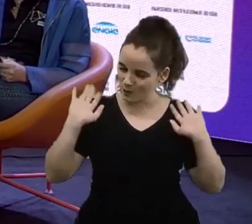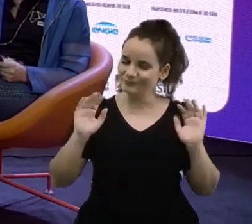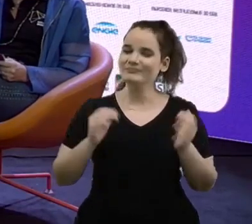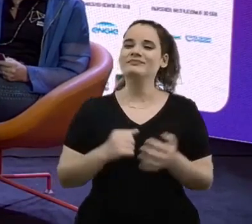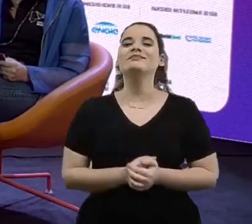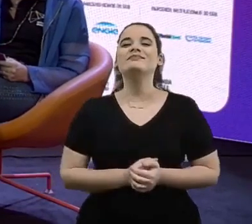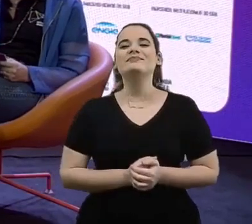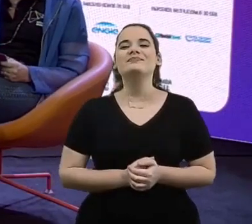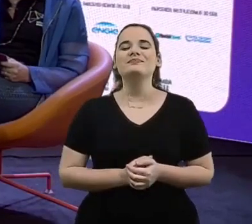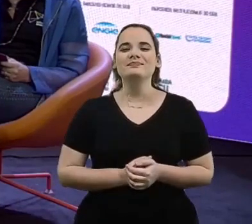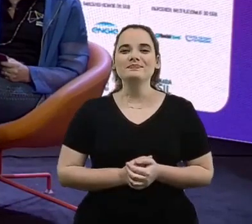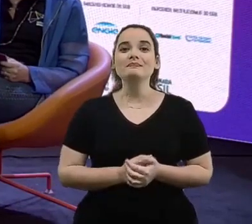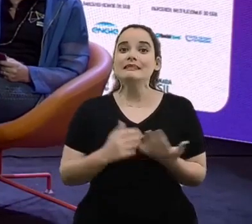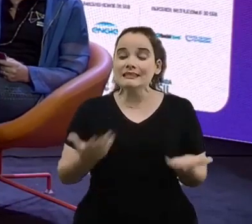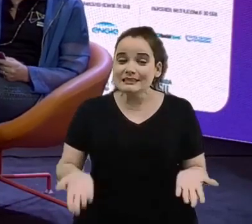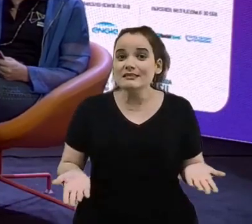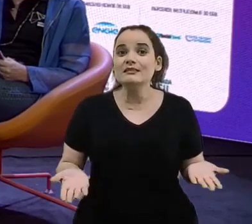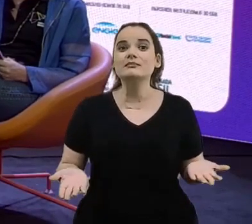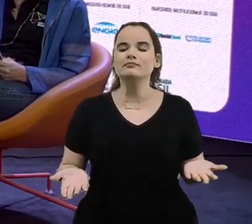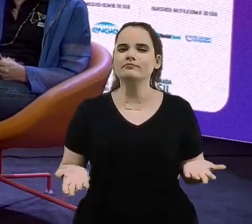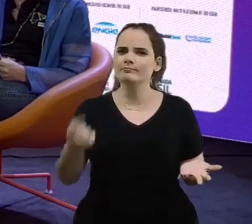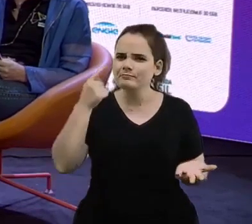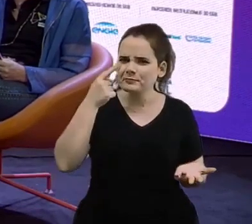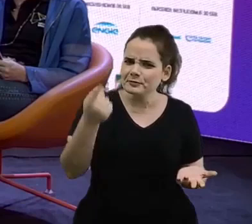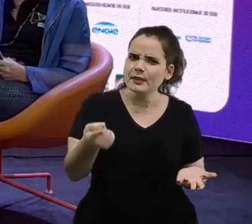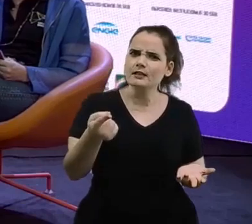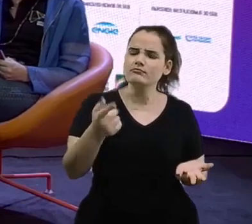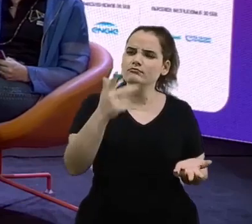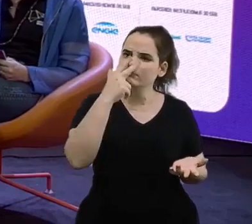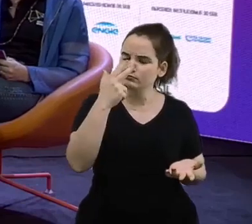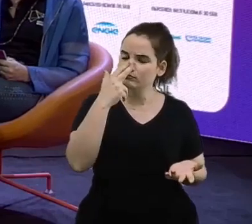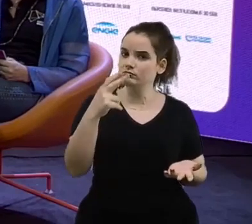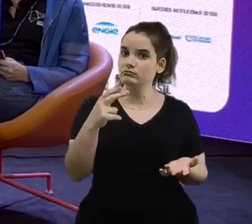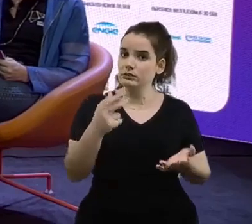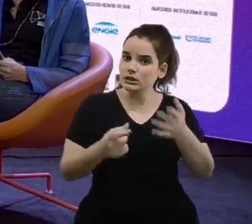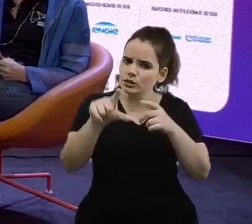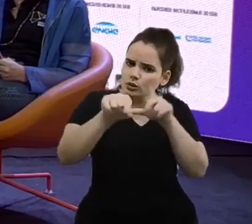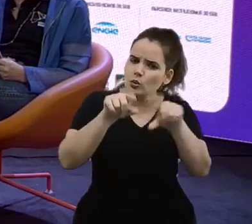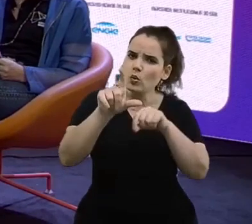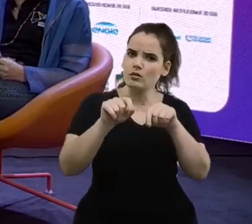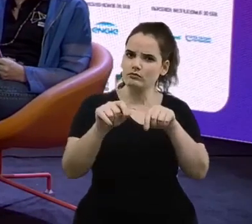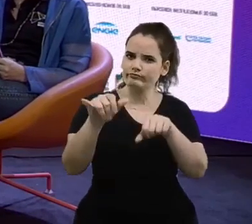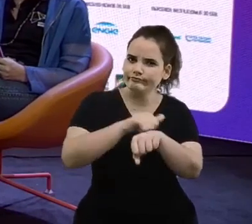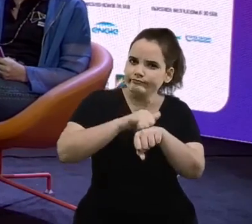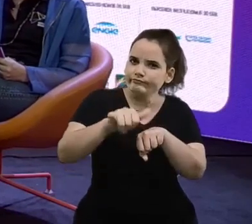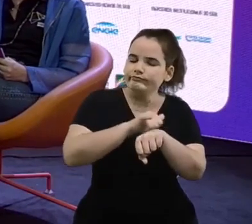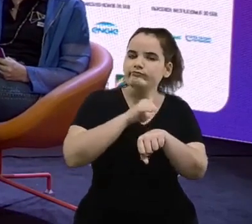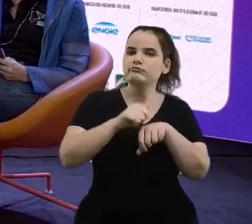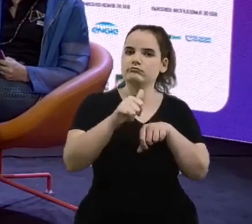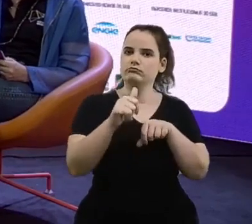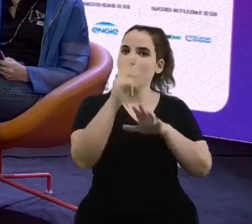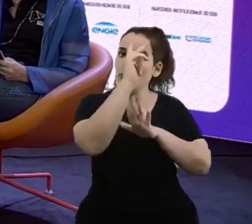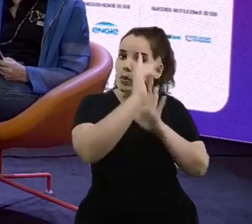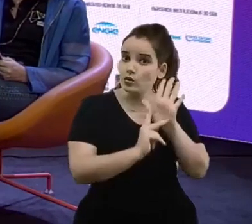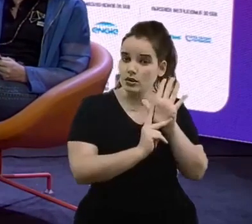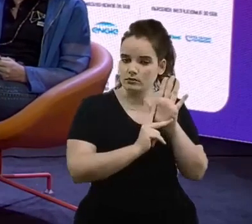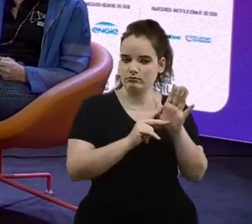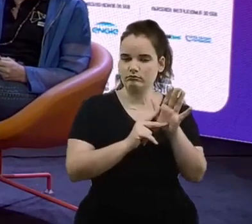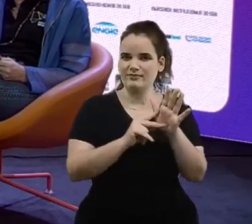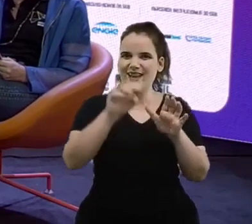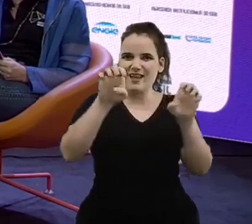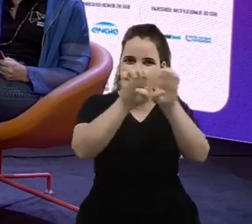ver que vocês partiram para um projeto estruturante e estratégico é muito valioso. É muito